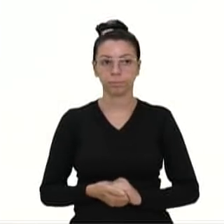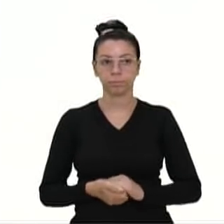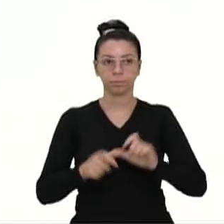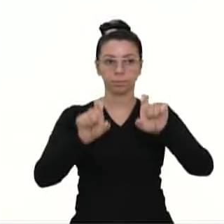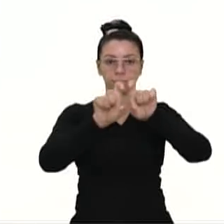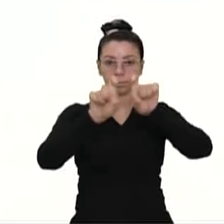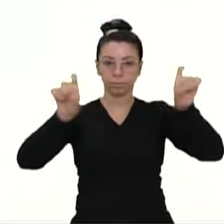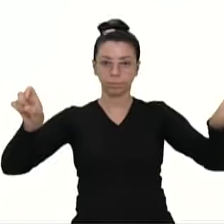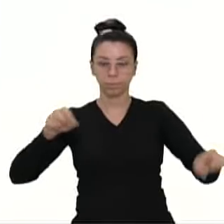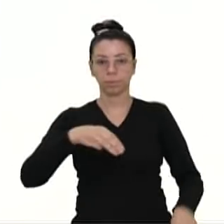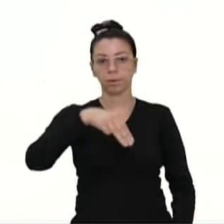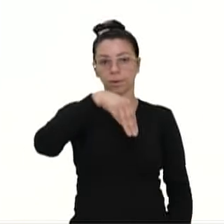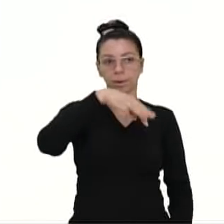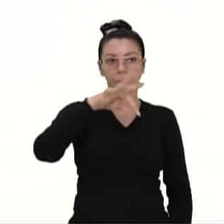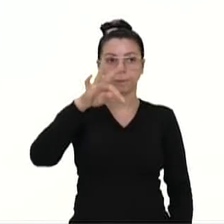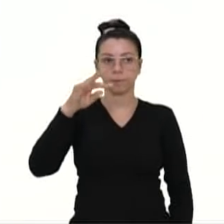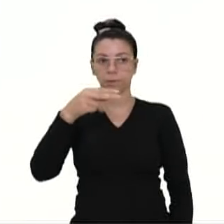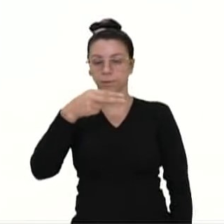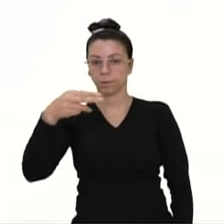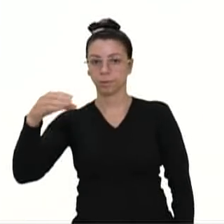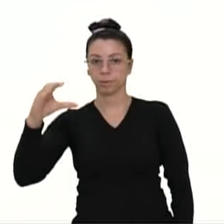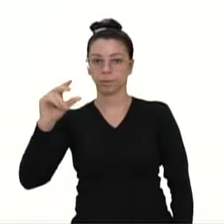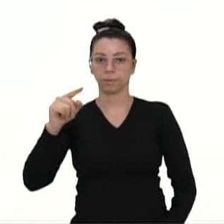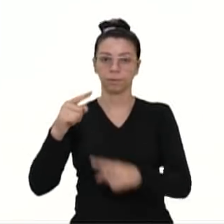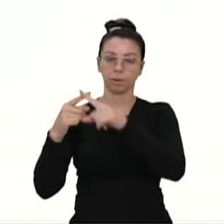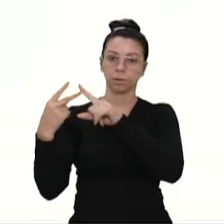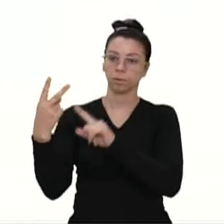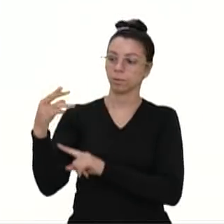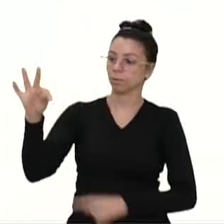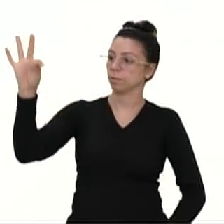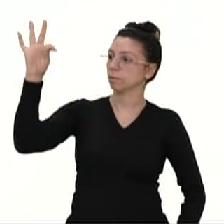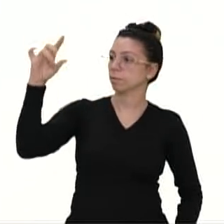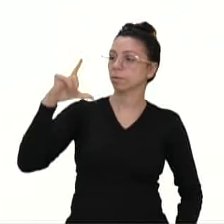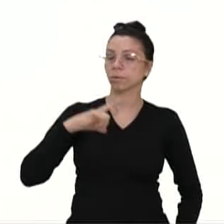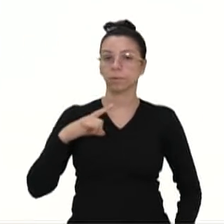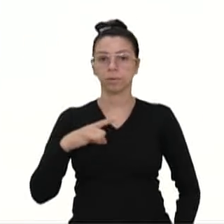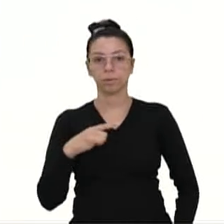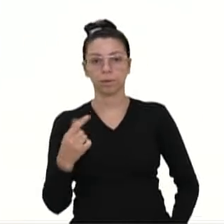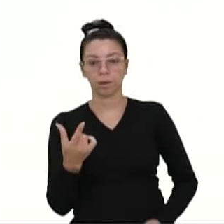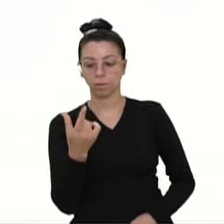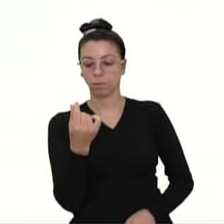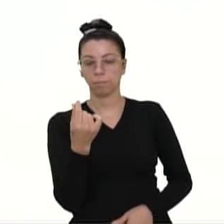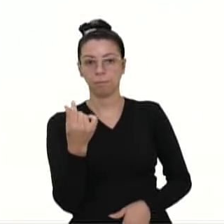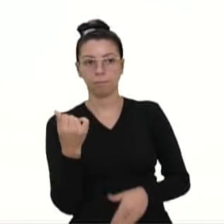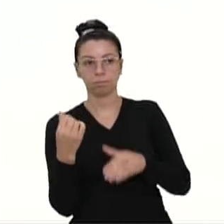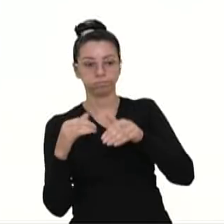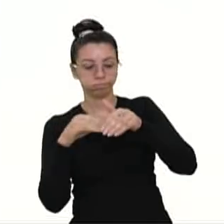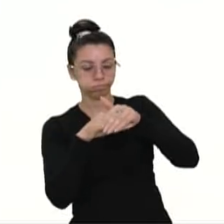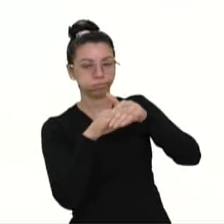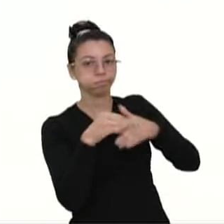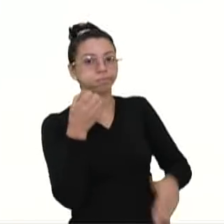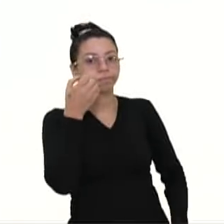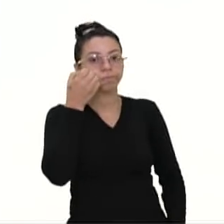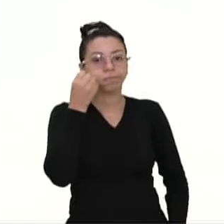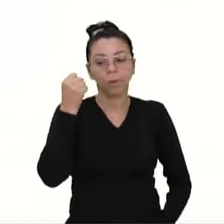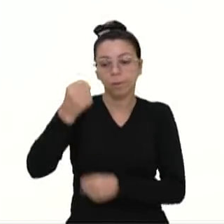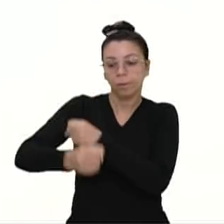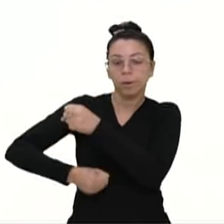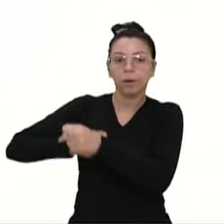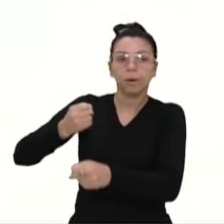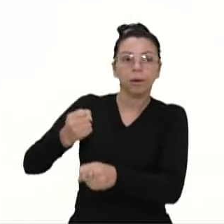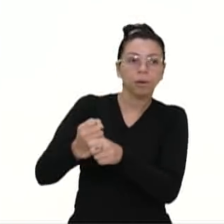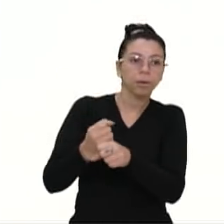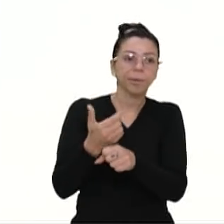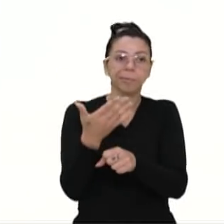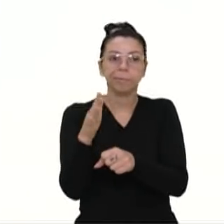T igual a C vezes 2 elevado a T nos fornece o montante de um capital C a uma taxa anual após um